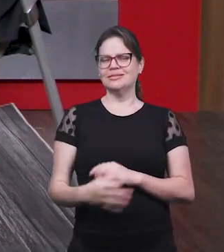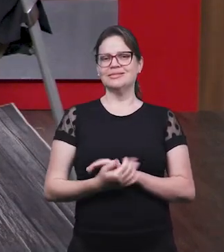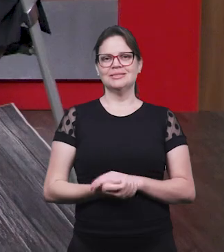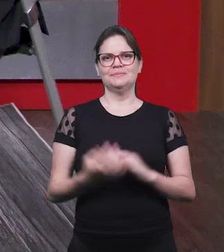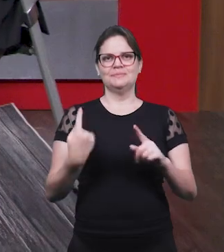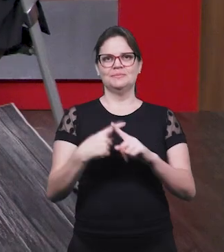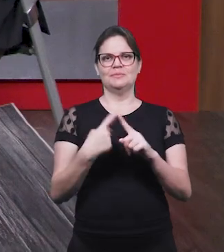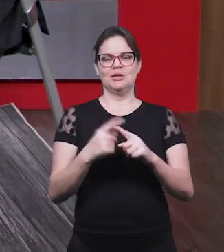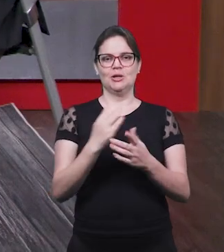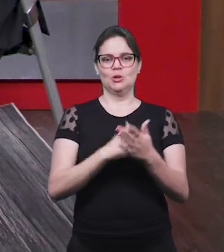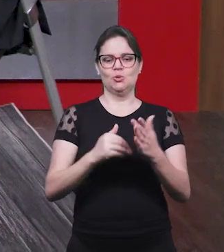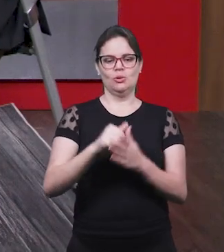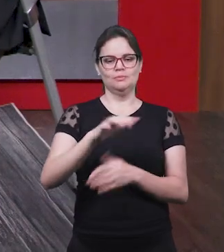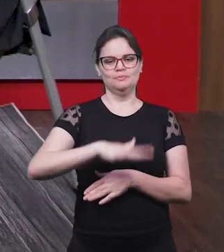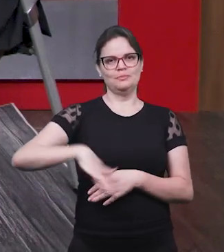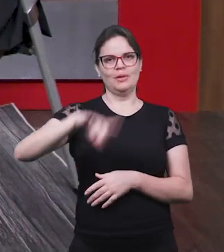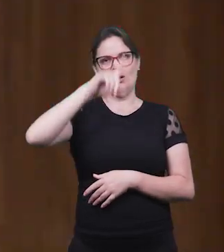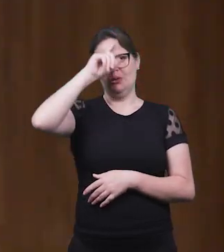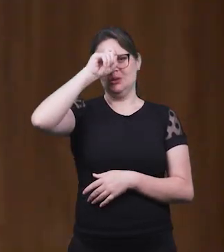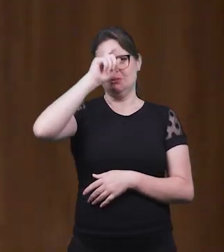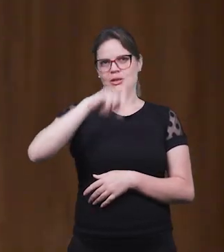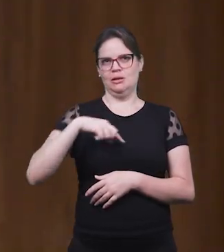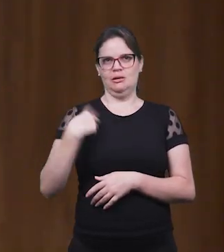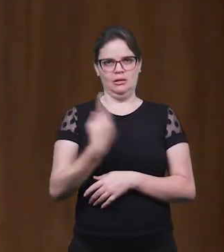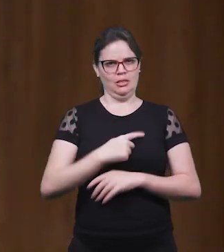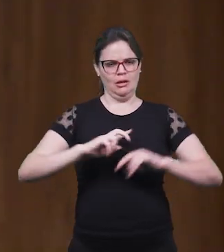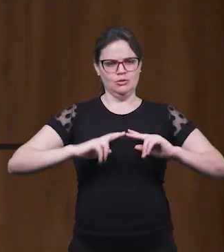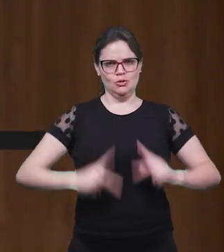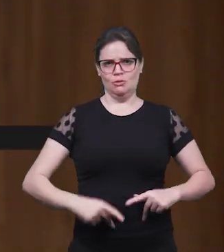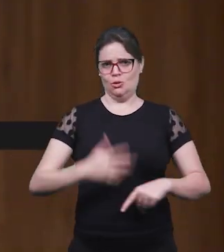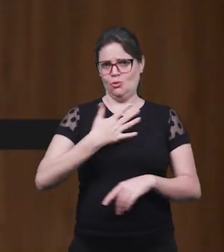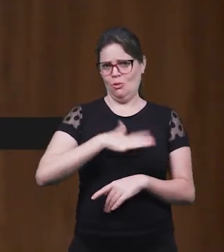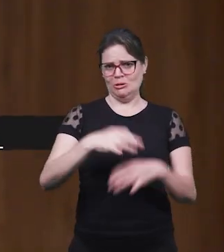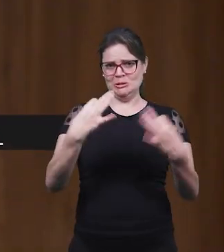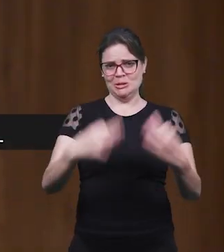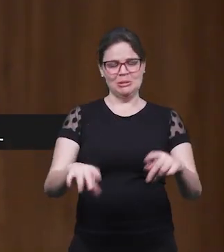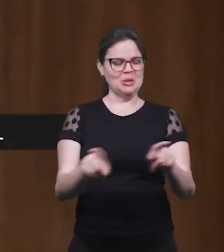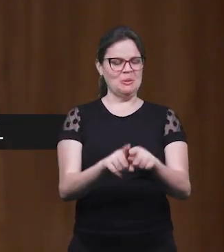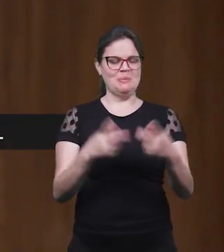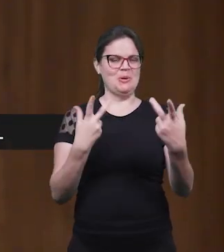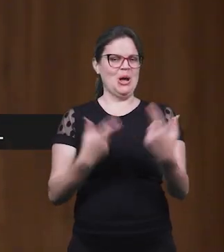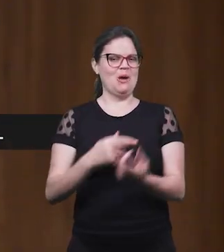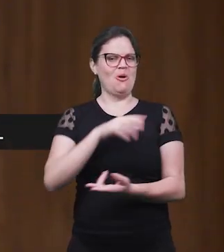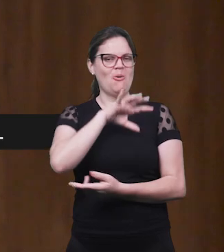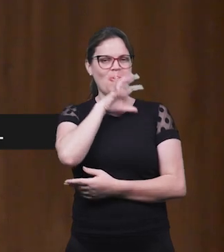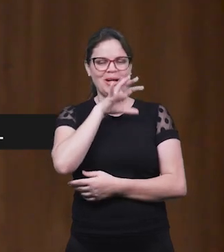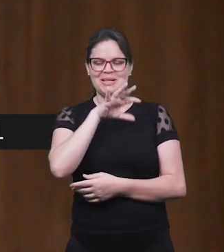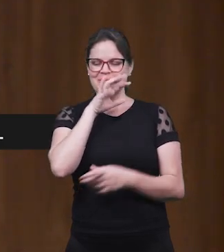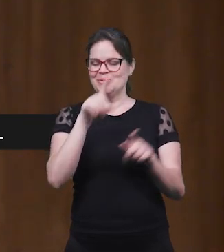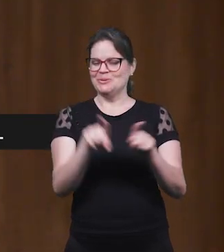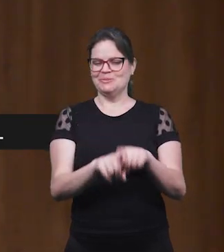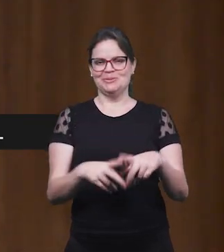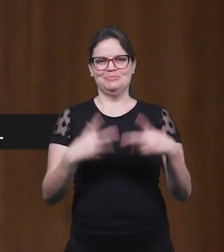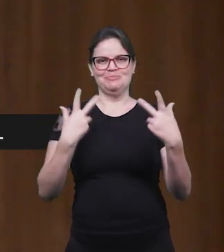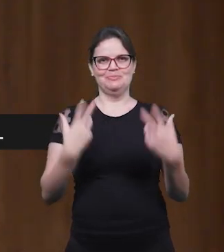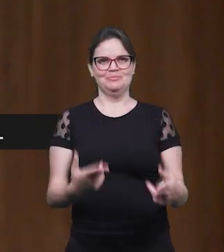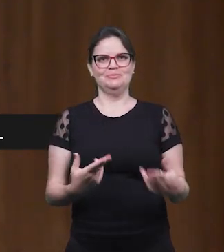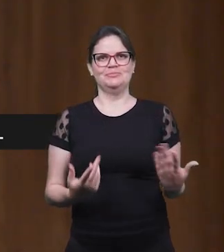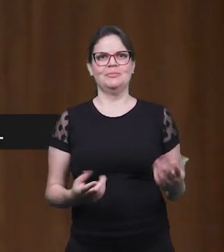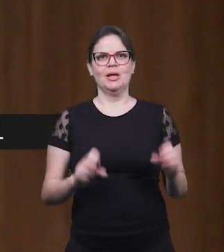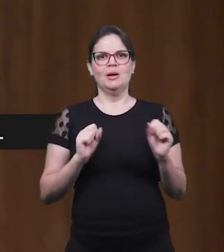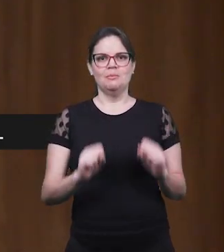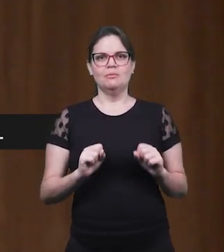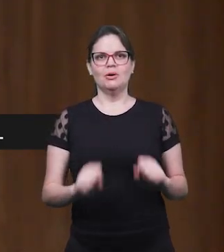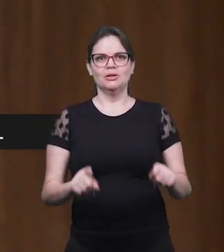fato, todo esse ambiente de hospital, a gente se coloca no lugar, né? Sim. Traz estresse, né? E chega na clínica, às vezes pode dar